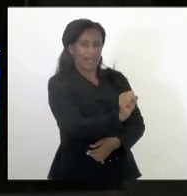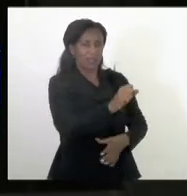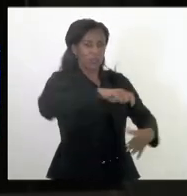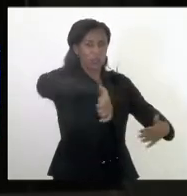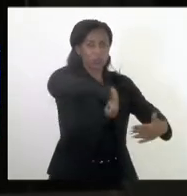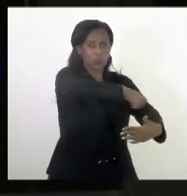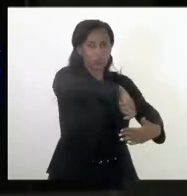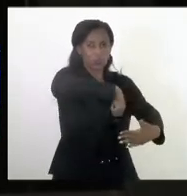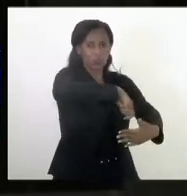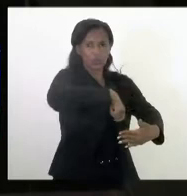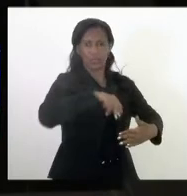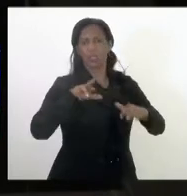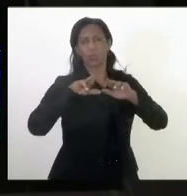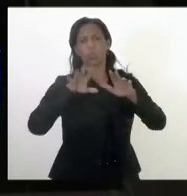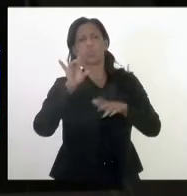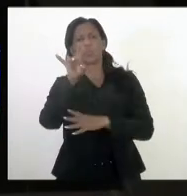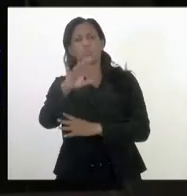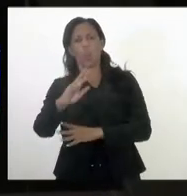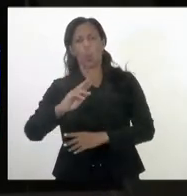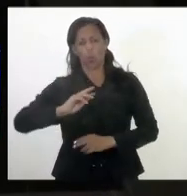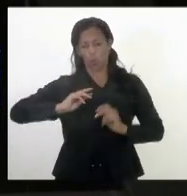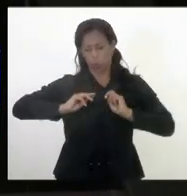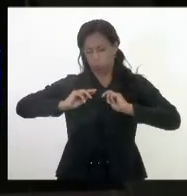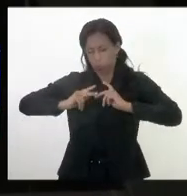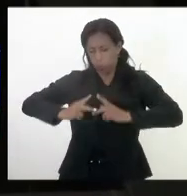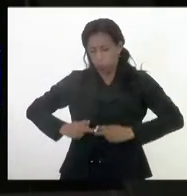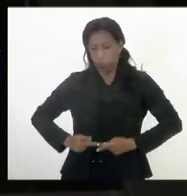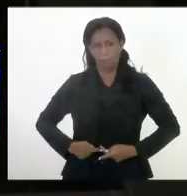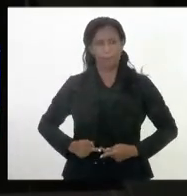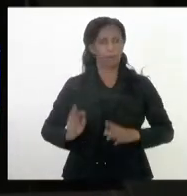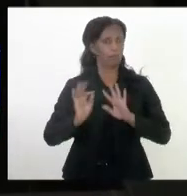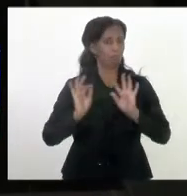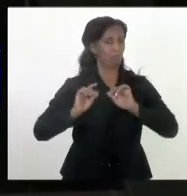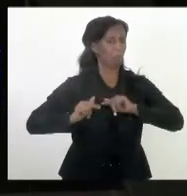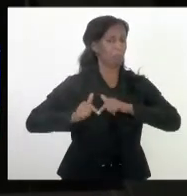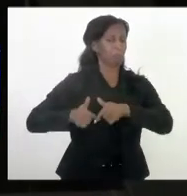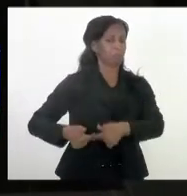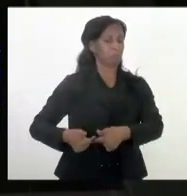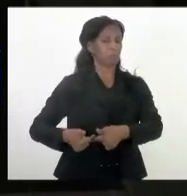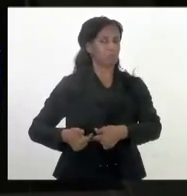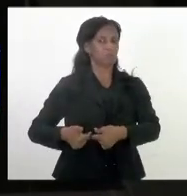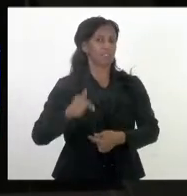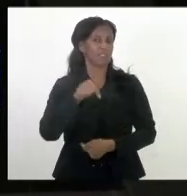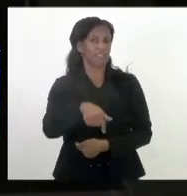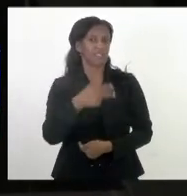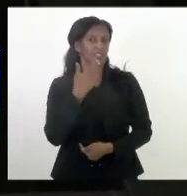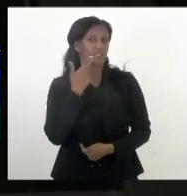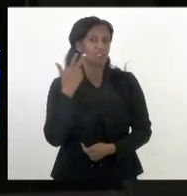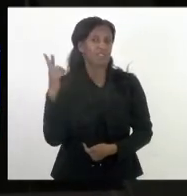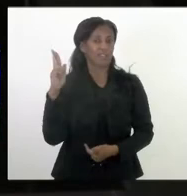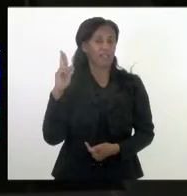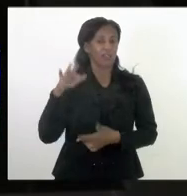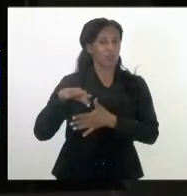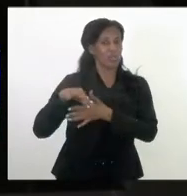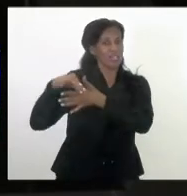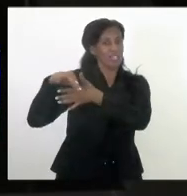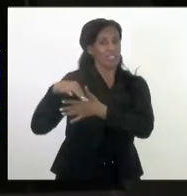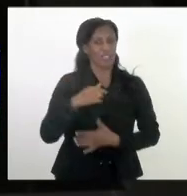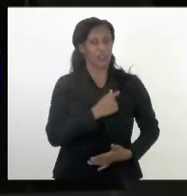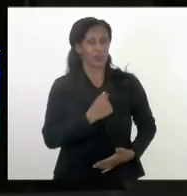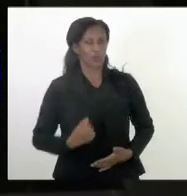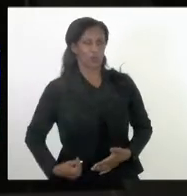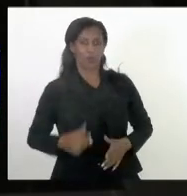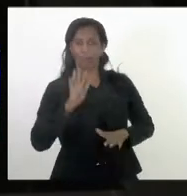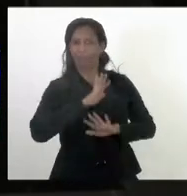ação humanitária, não é só uma ação, e aqui chamando o líder de governo, não é só